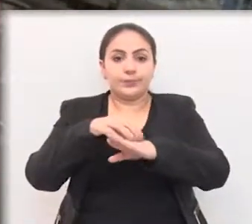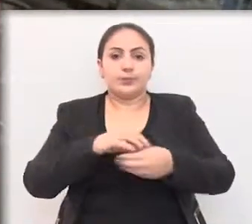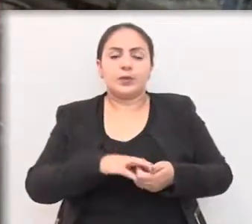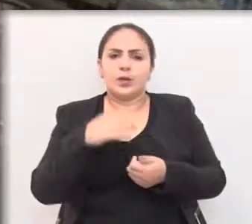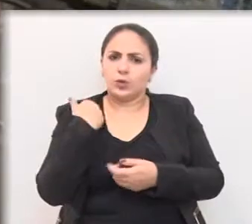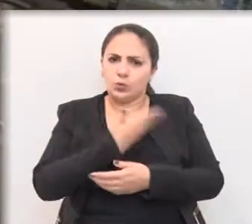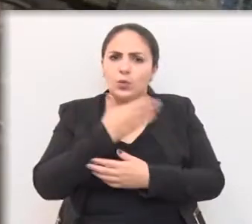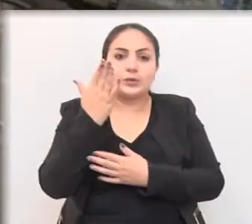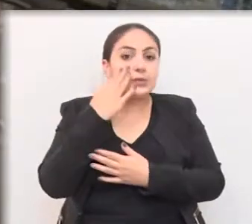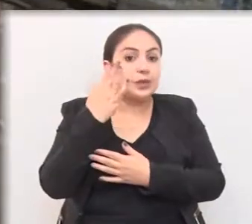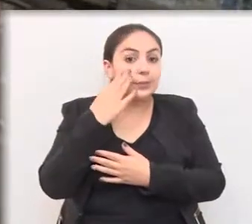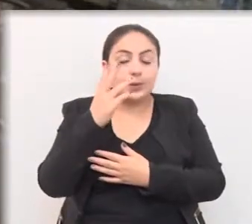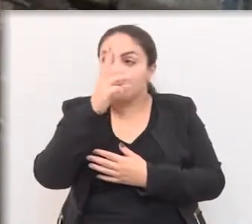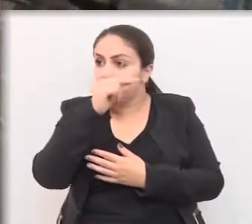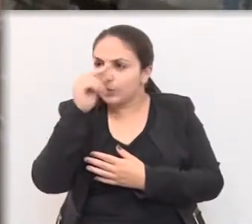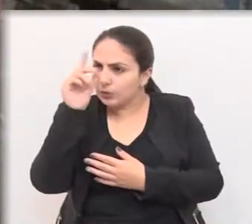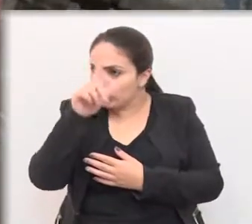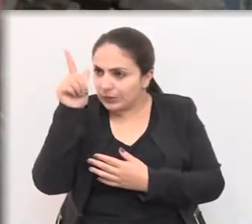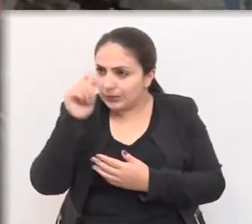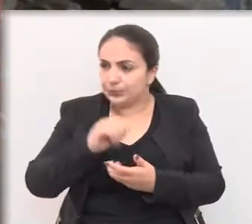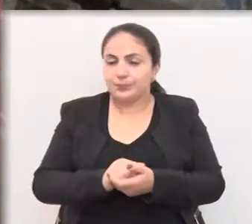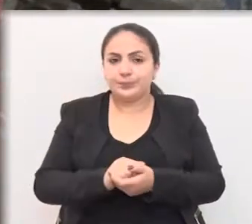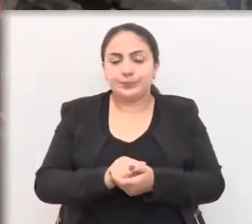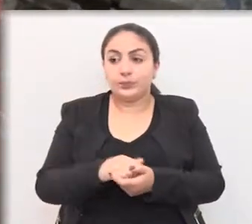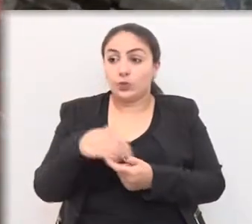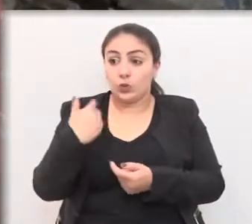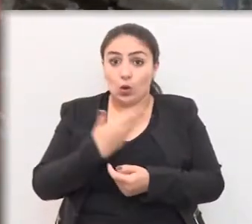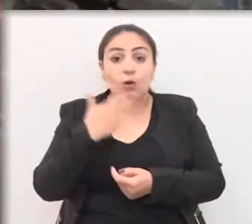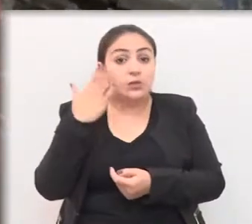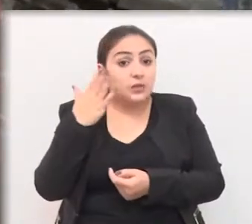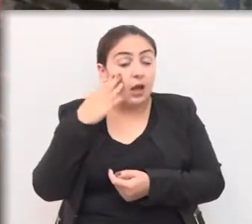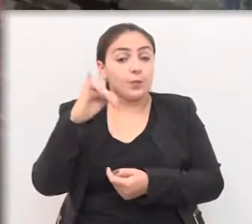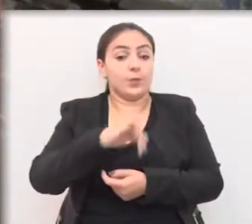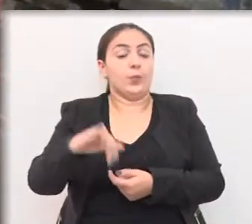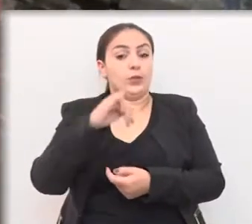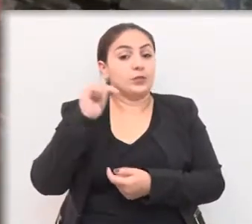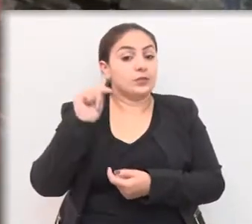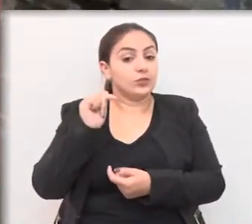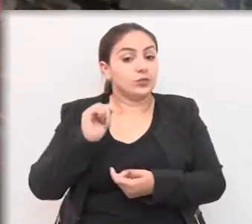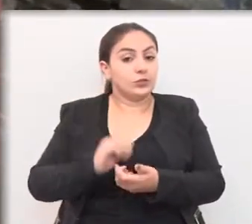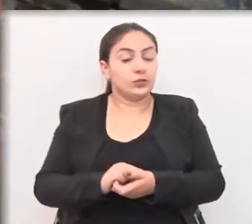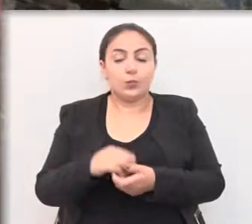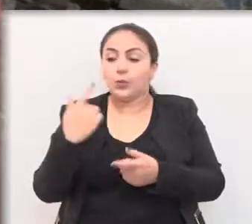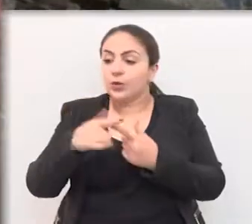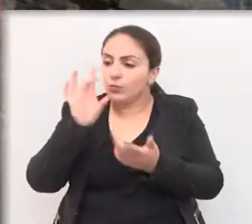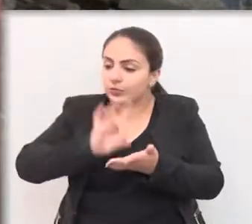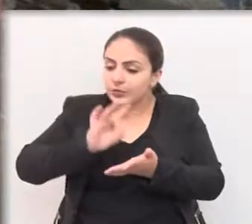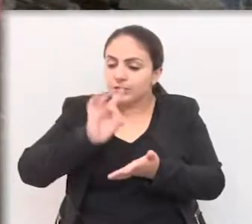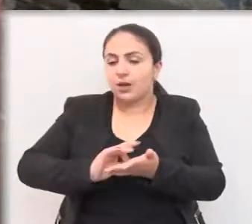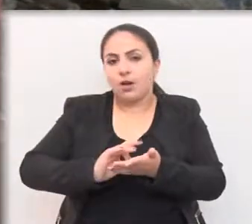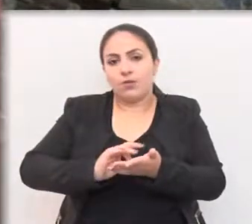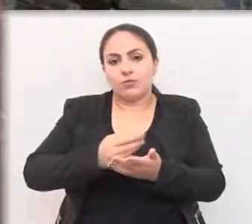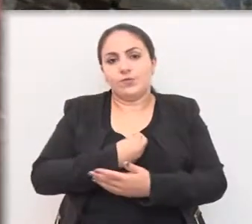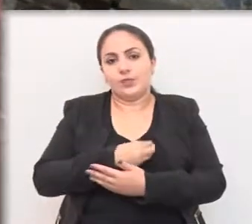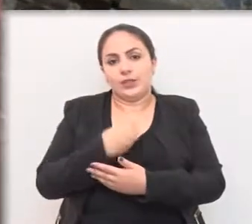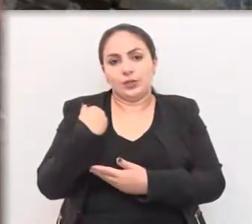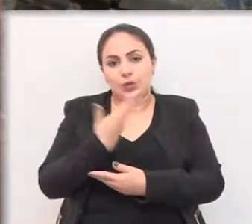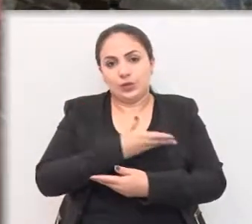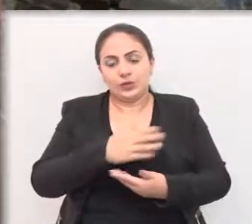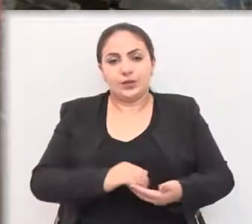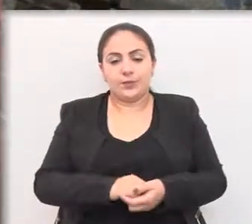turistas. E nós sabemos, prefeito Luciano, da importância disso no atual cenário